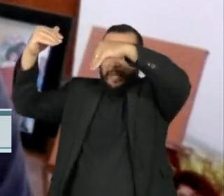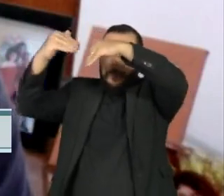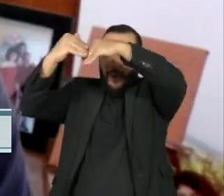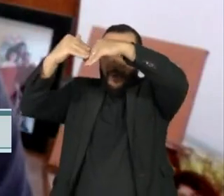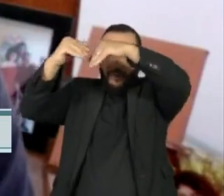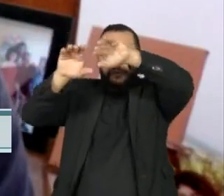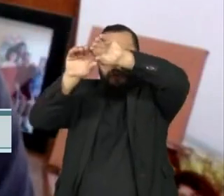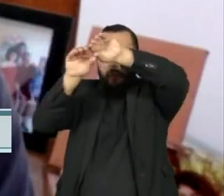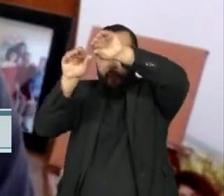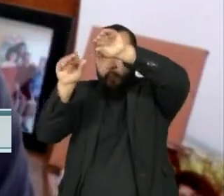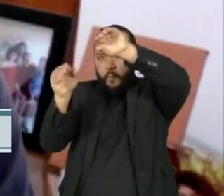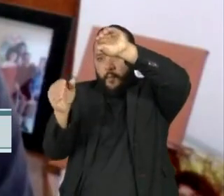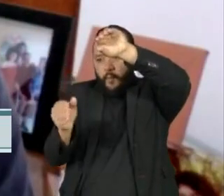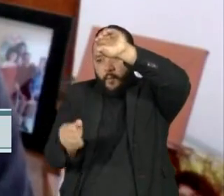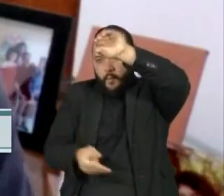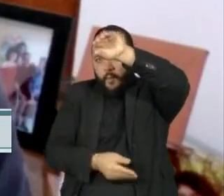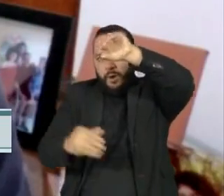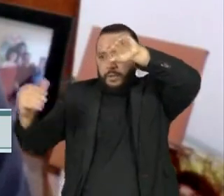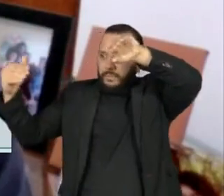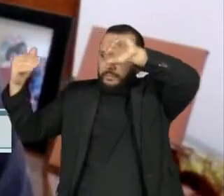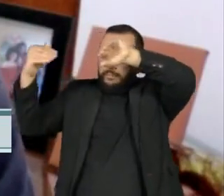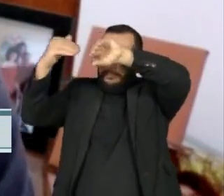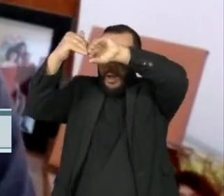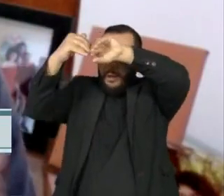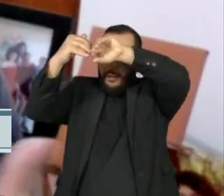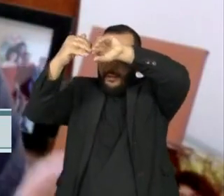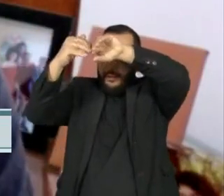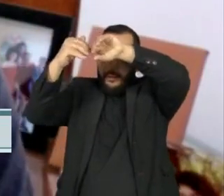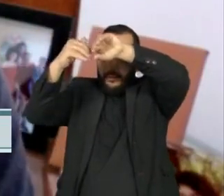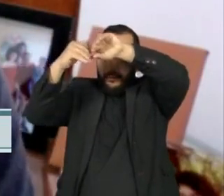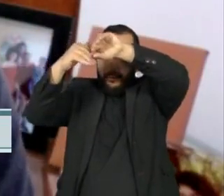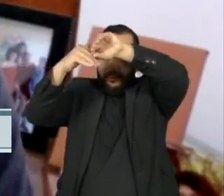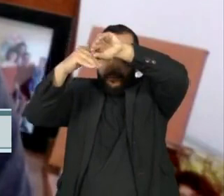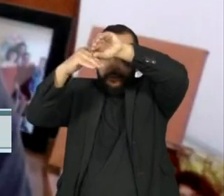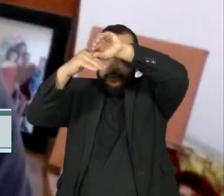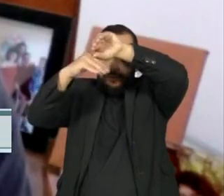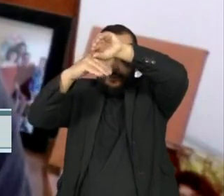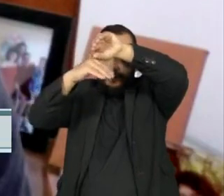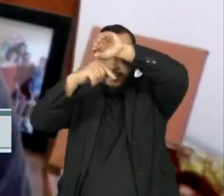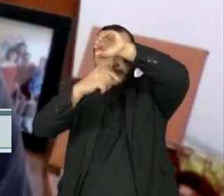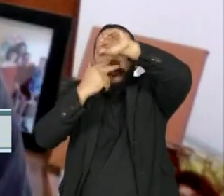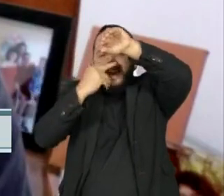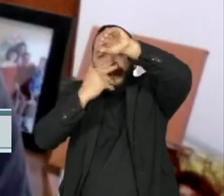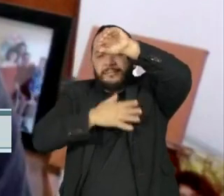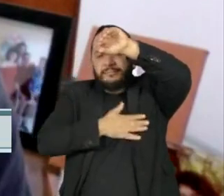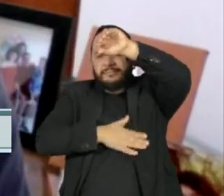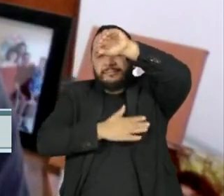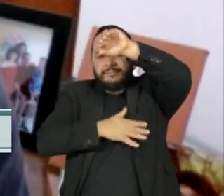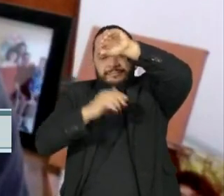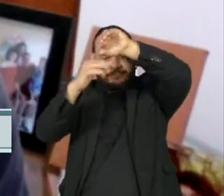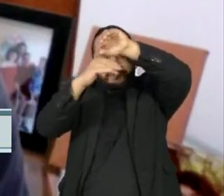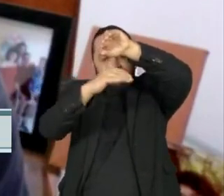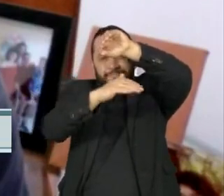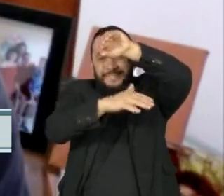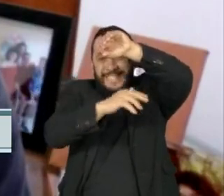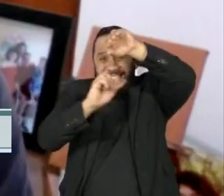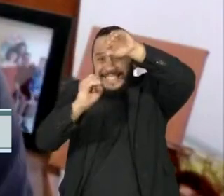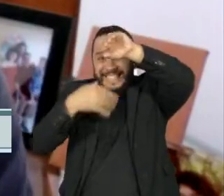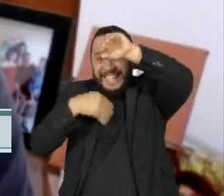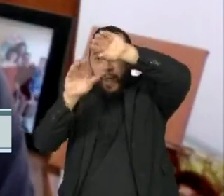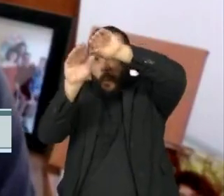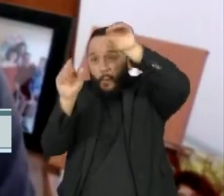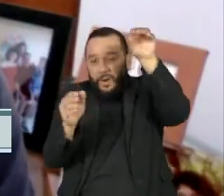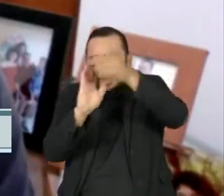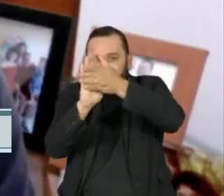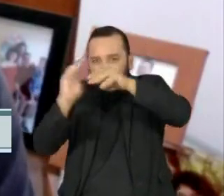da ultravioleta é capaz de produzir danos em moléculas que são fundamentais para o funcionamento dos organismos vivos